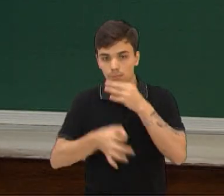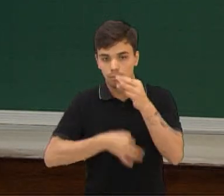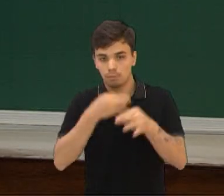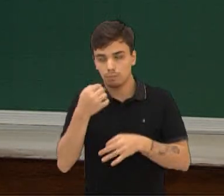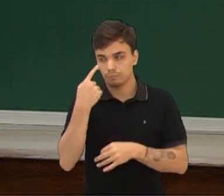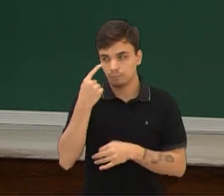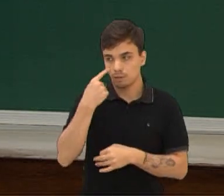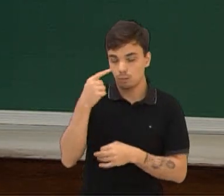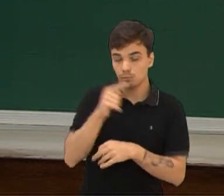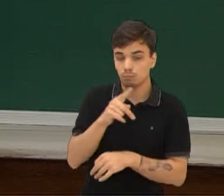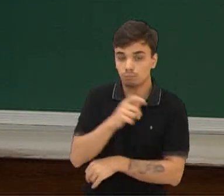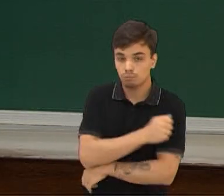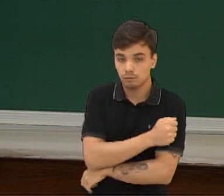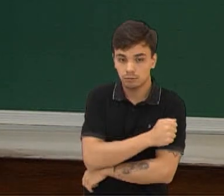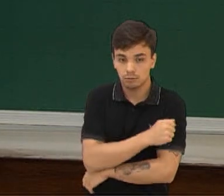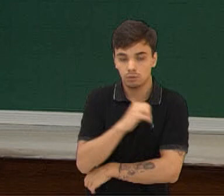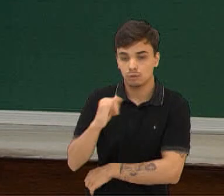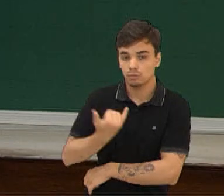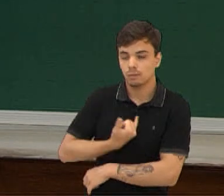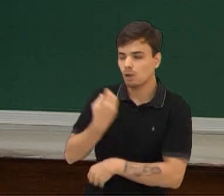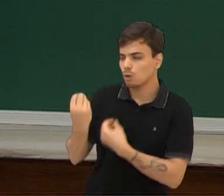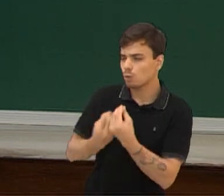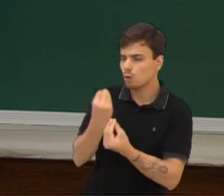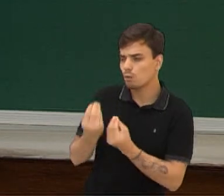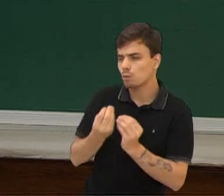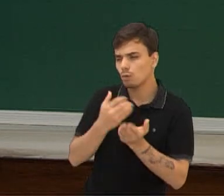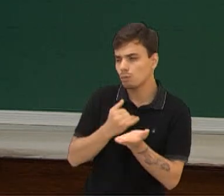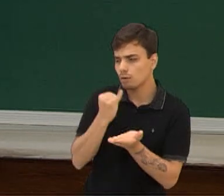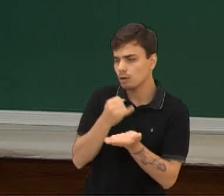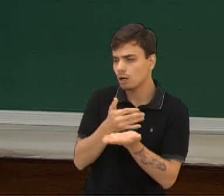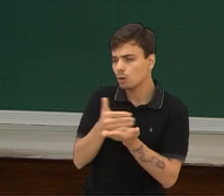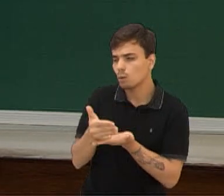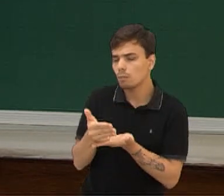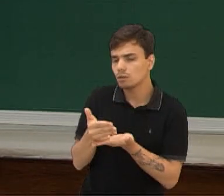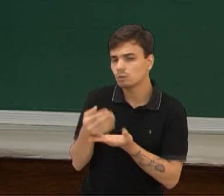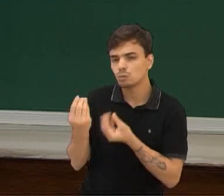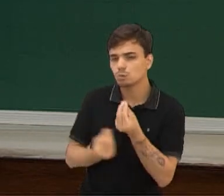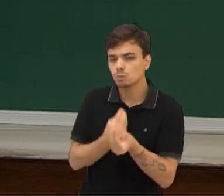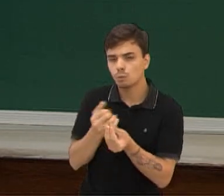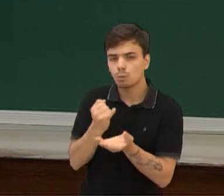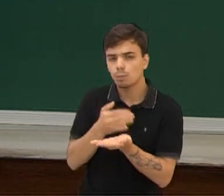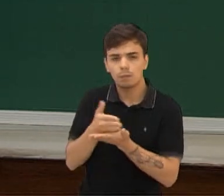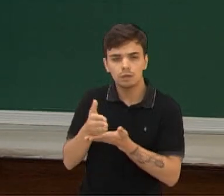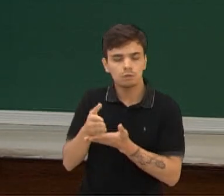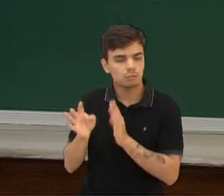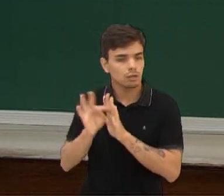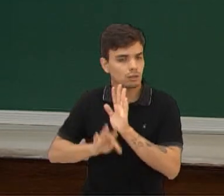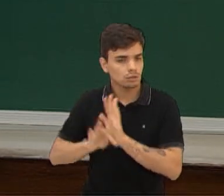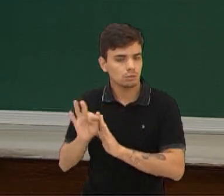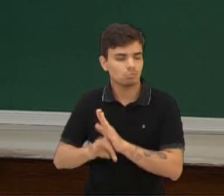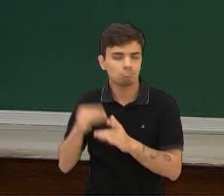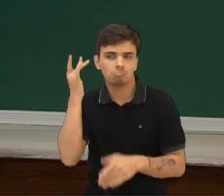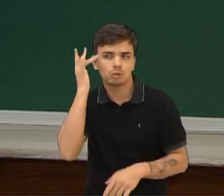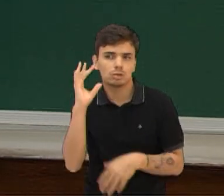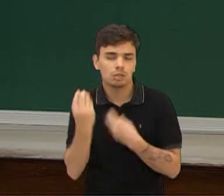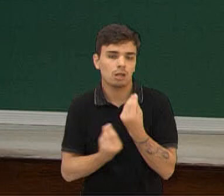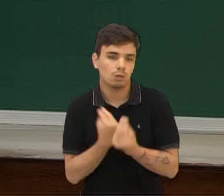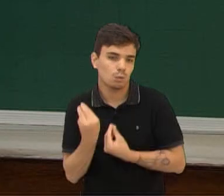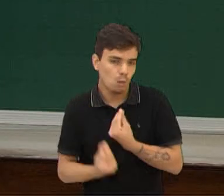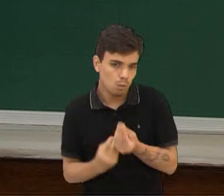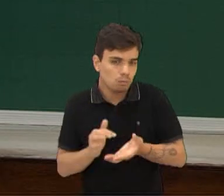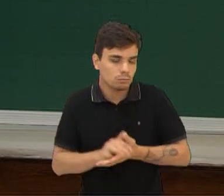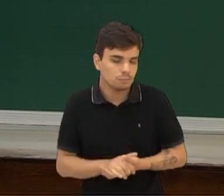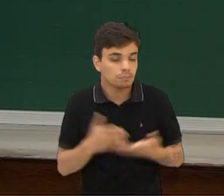mim, professora, como que eu faço para introduzir o texto? Professora, como que eu começo? Eu não sei como começar o texto. Então,